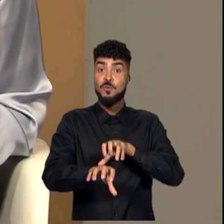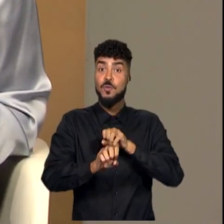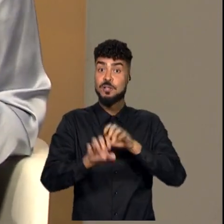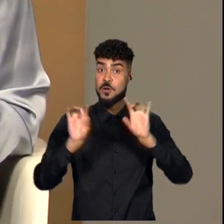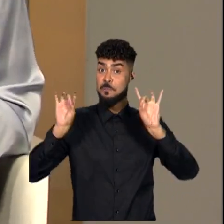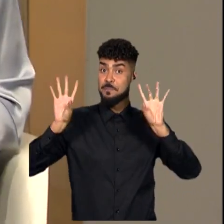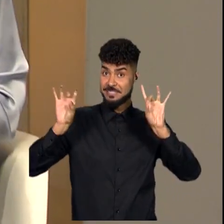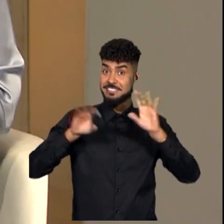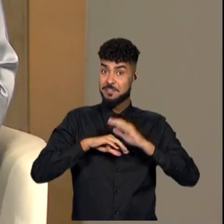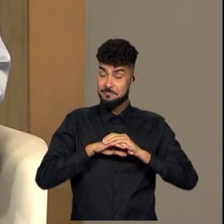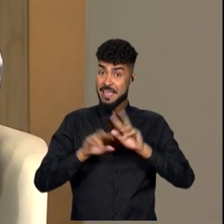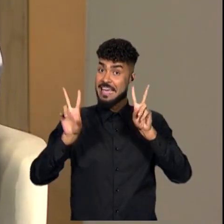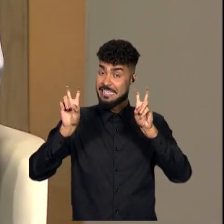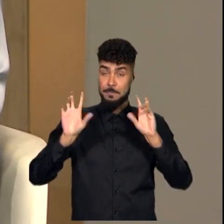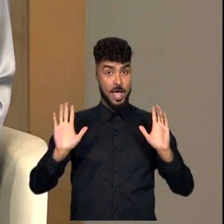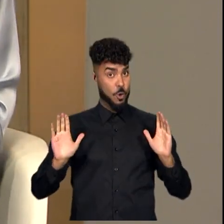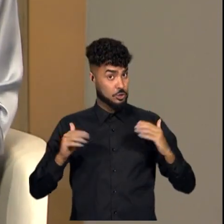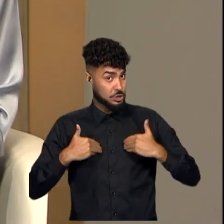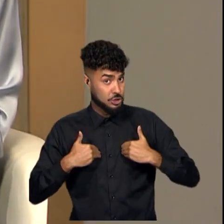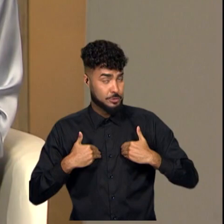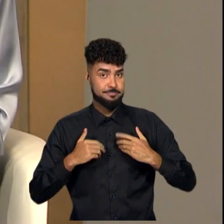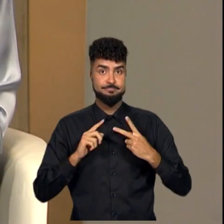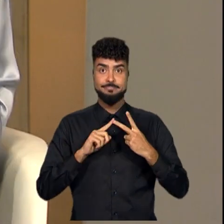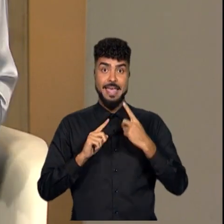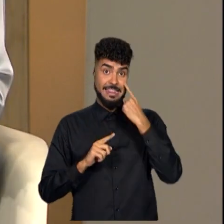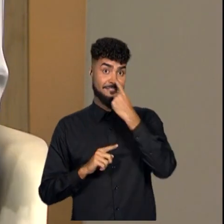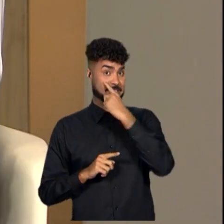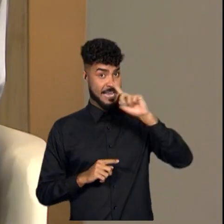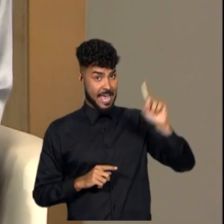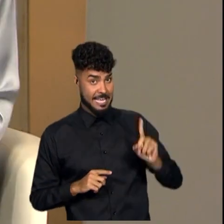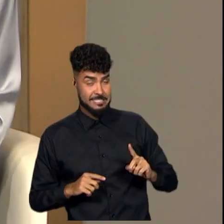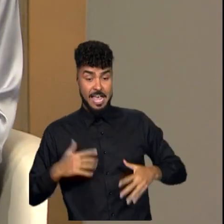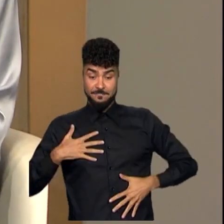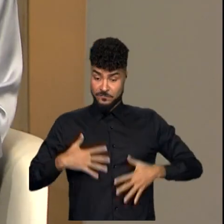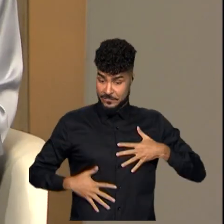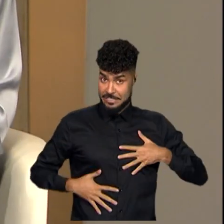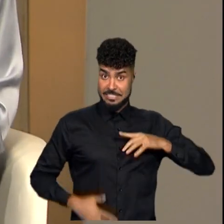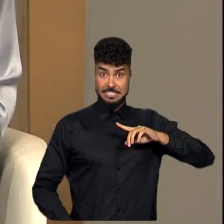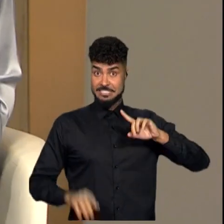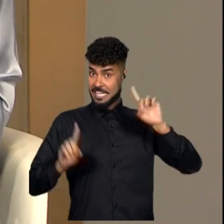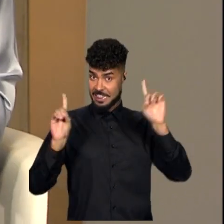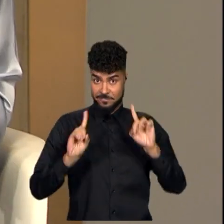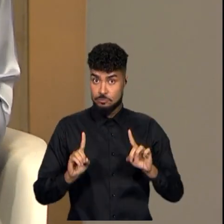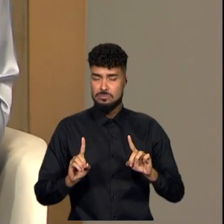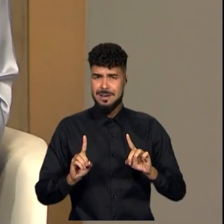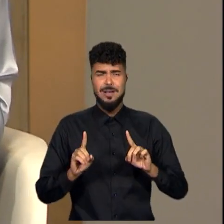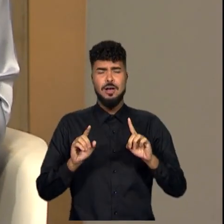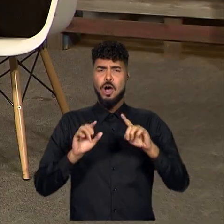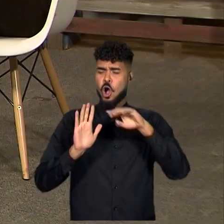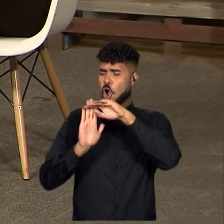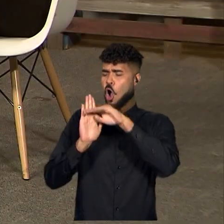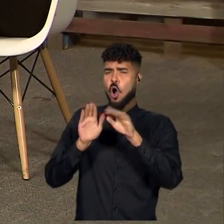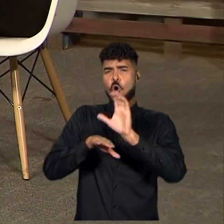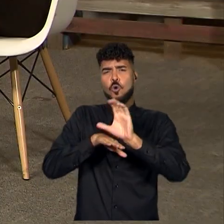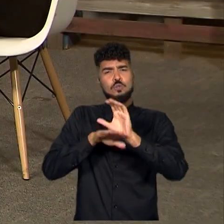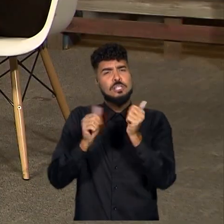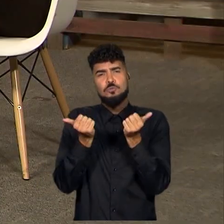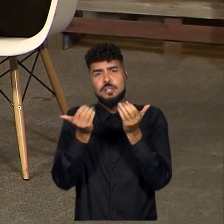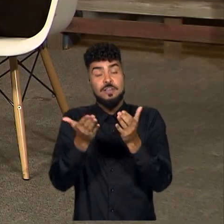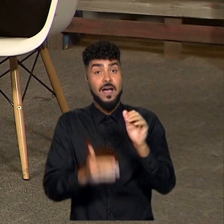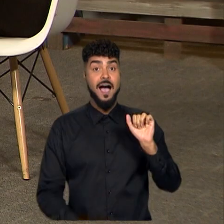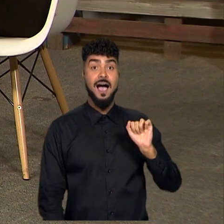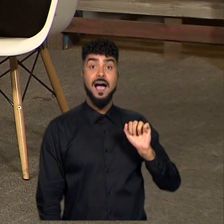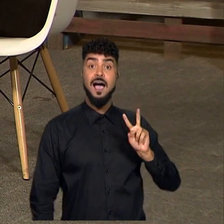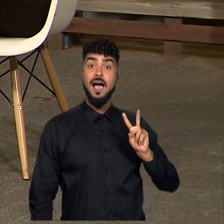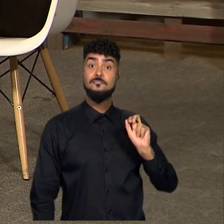especial, com temas como autismo, deficiência visual, deficiência física, e eles estão todos disponíveis lá no AvaMec,